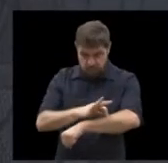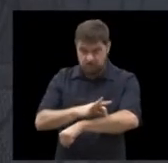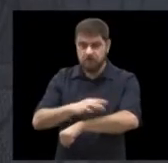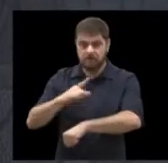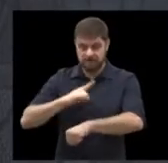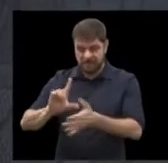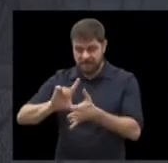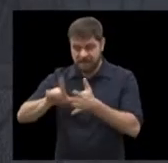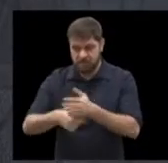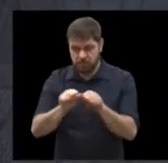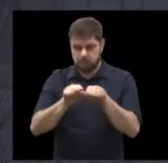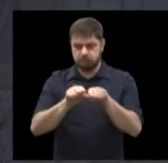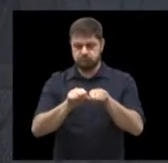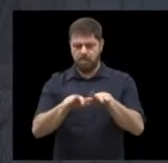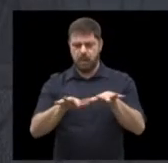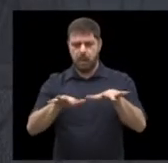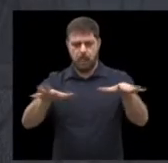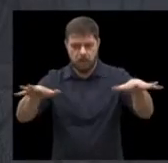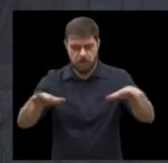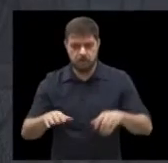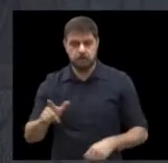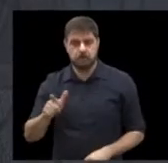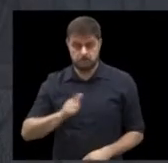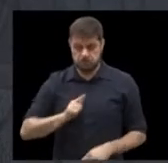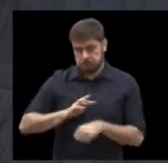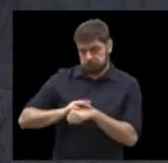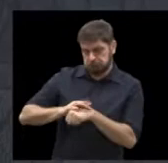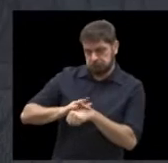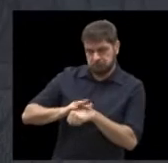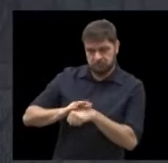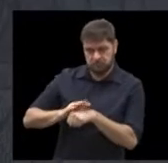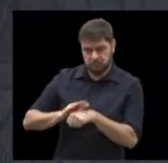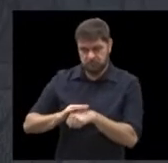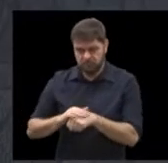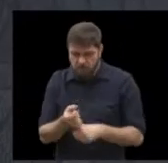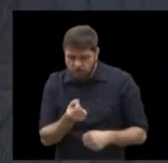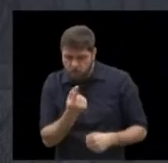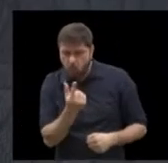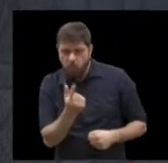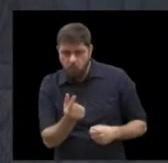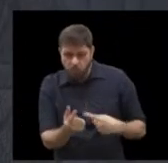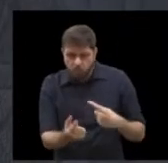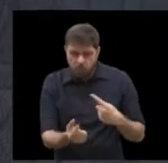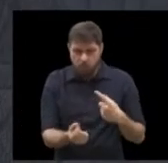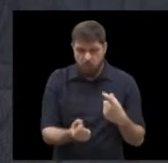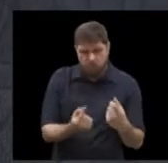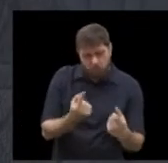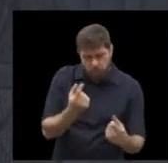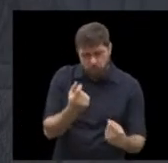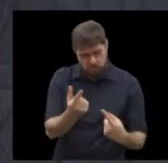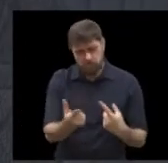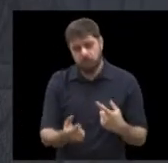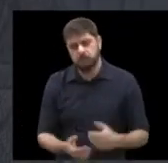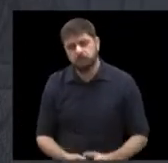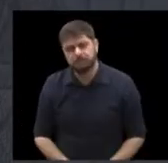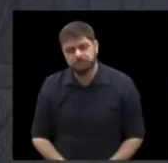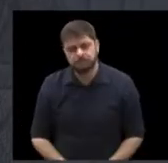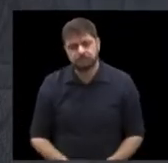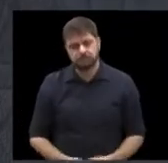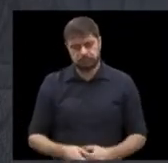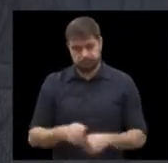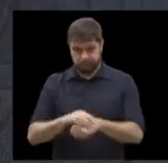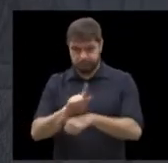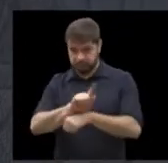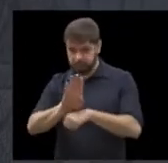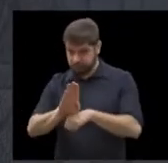né? Mas ela é uma doença que não tem uma penetração assim pequena, né, na realidade, mas é